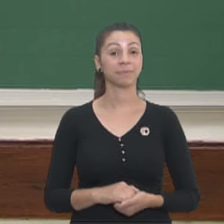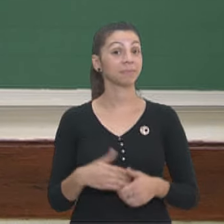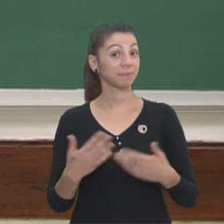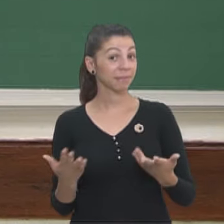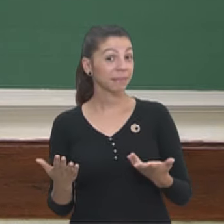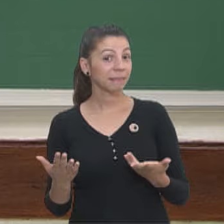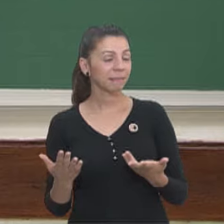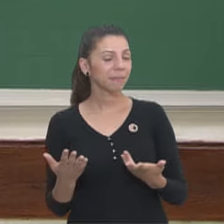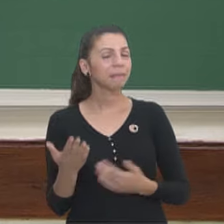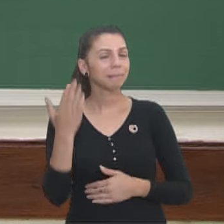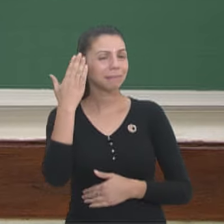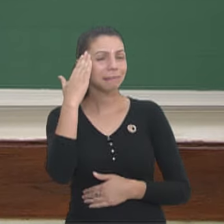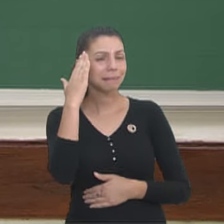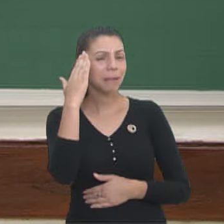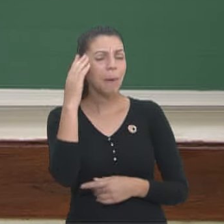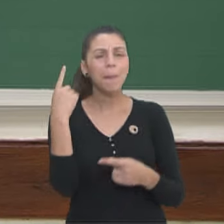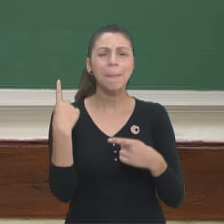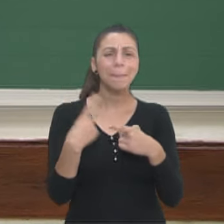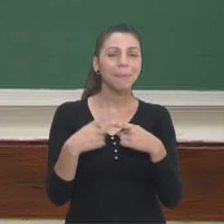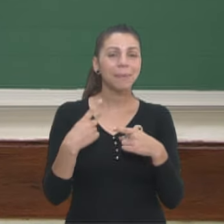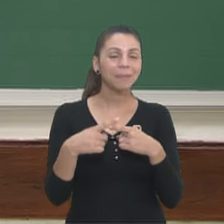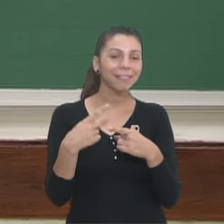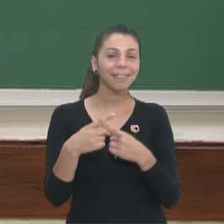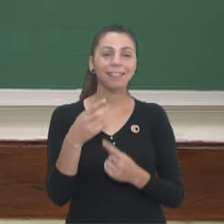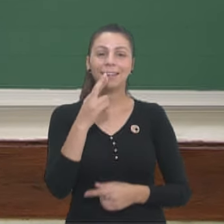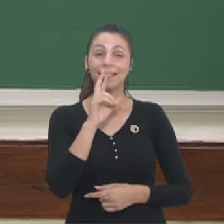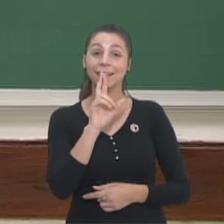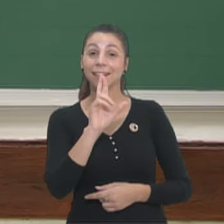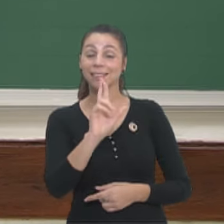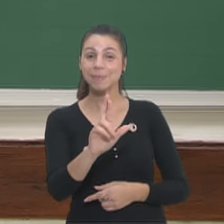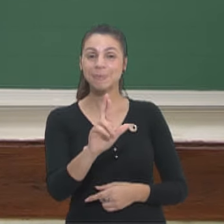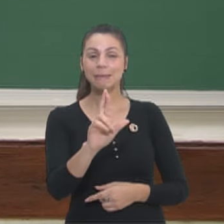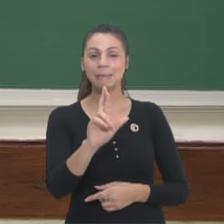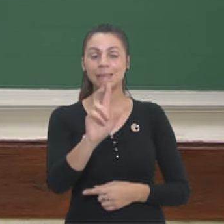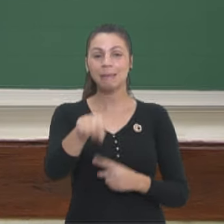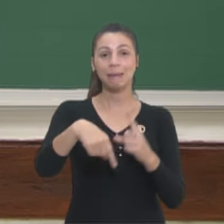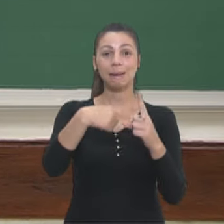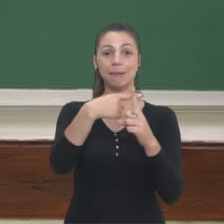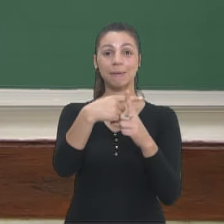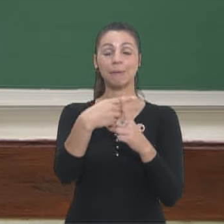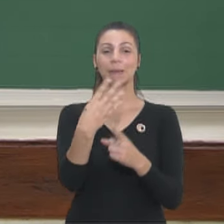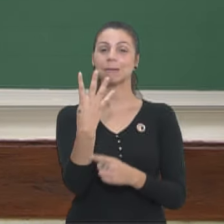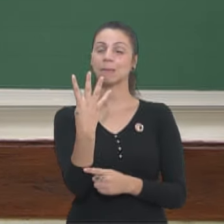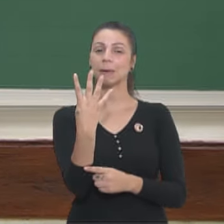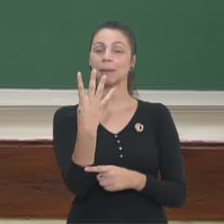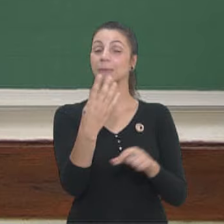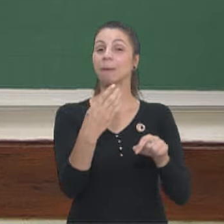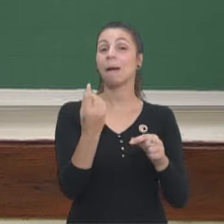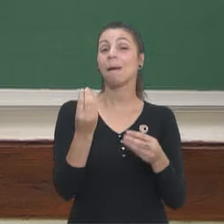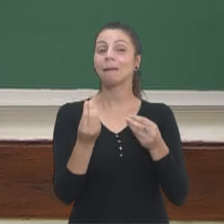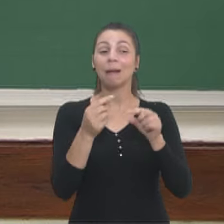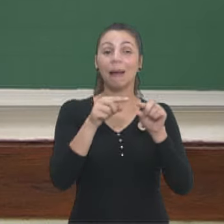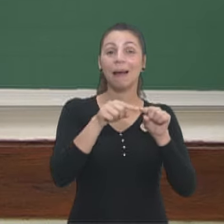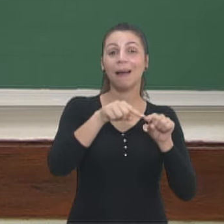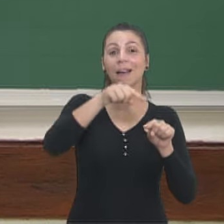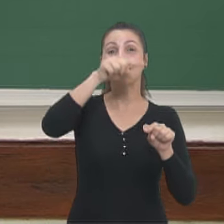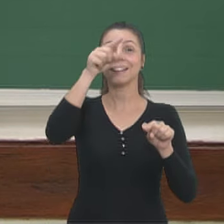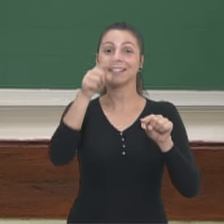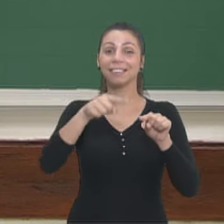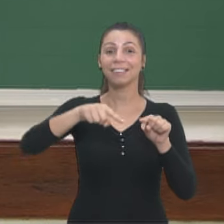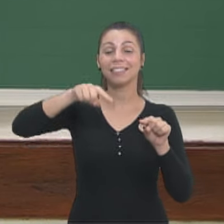E aí, entenderam por que a resposta dá ali mais 4? Qual é a variação que teve ali de